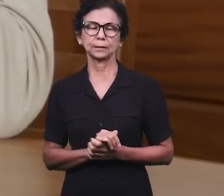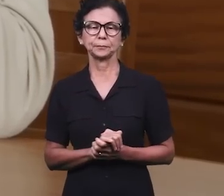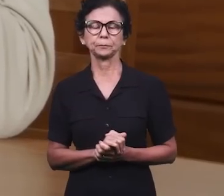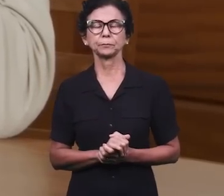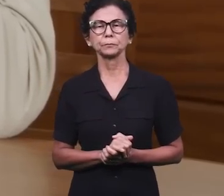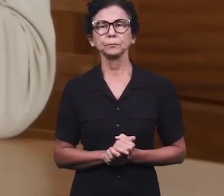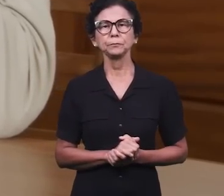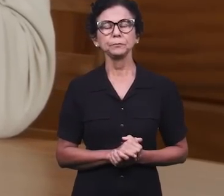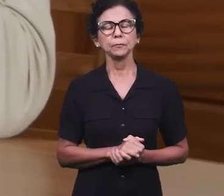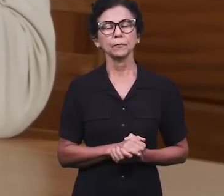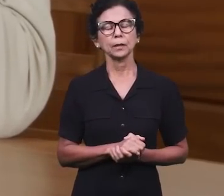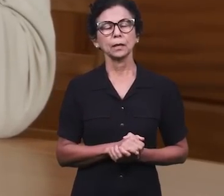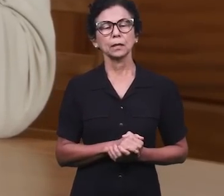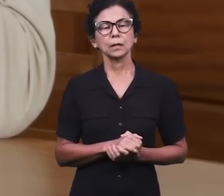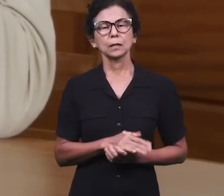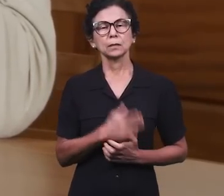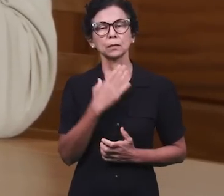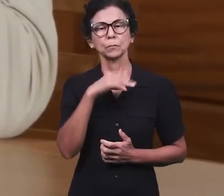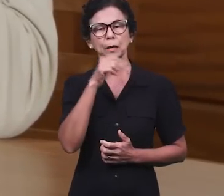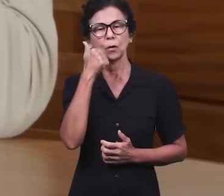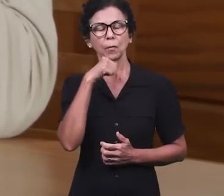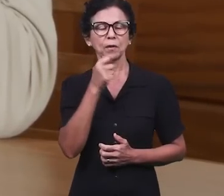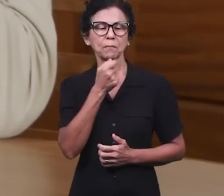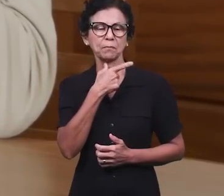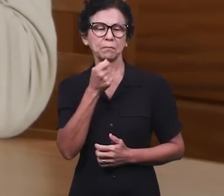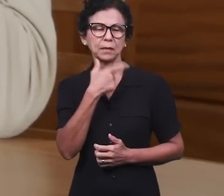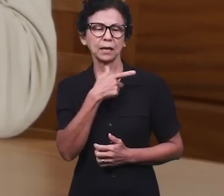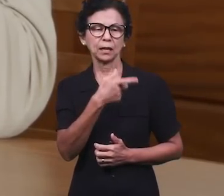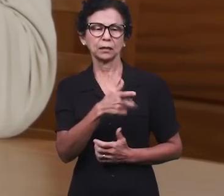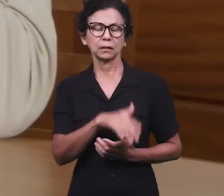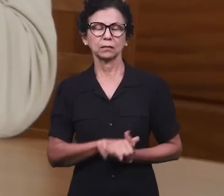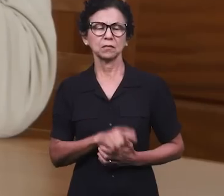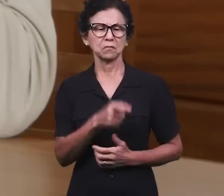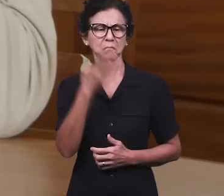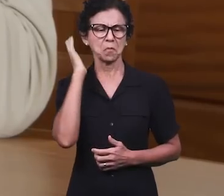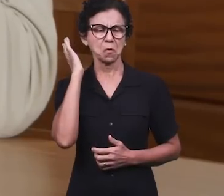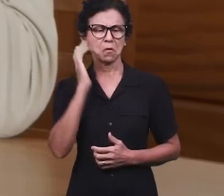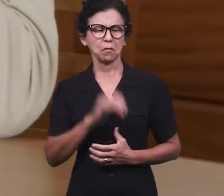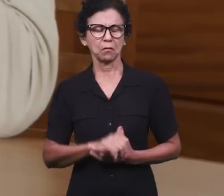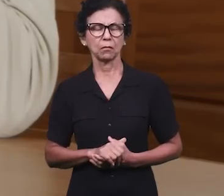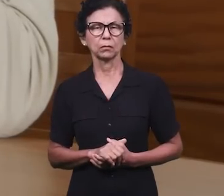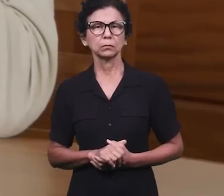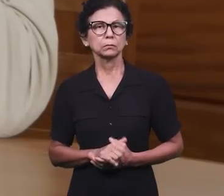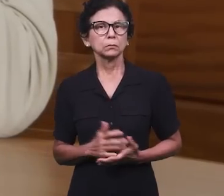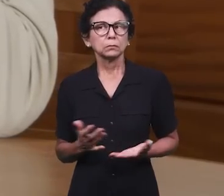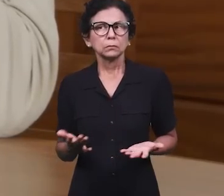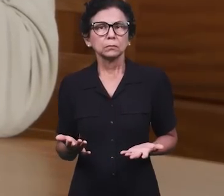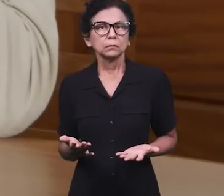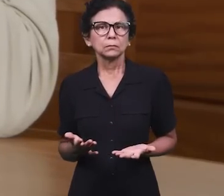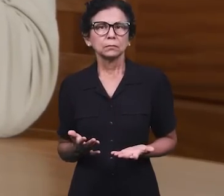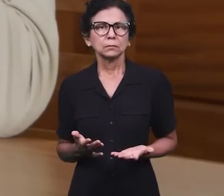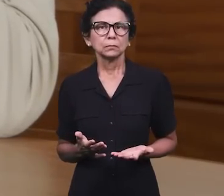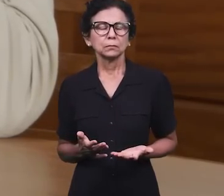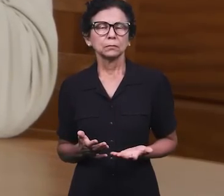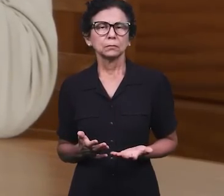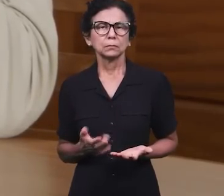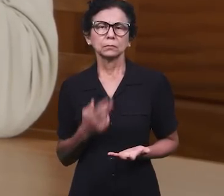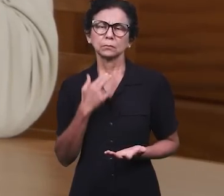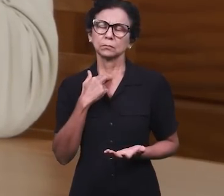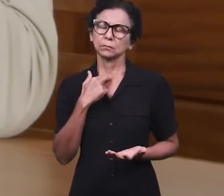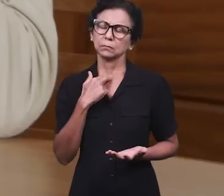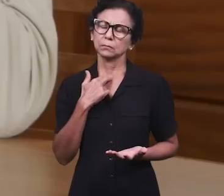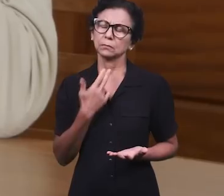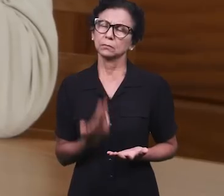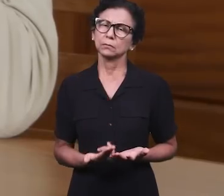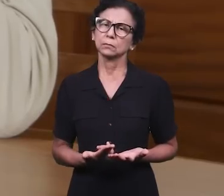ele fala, você, meu filho, vou usar um termo aqui que às vezes não é bom, mas é o termo que você é burro, não sei o que, você não sei o que,